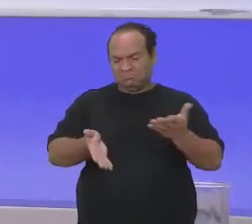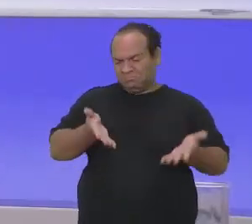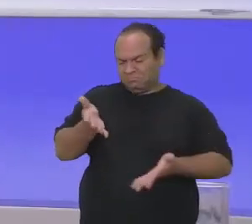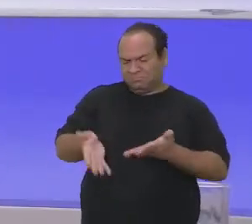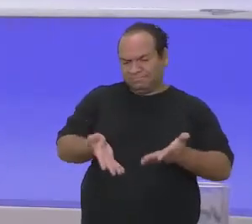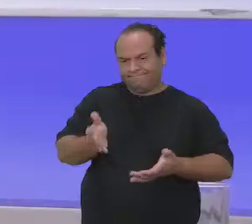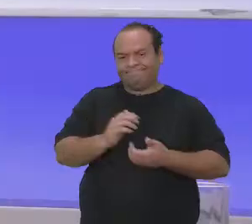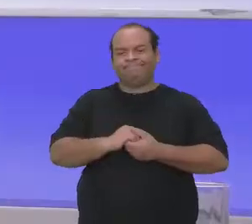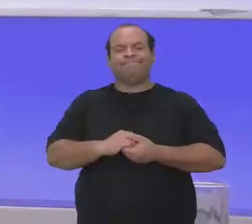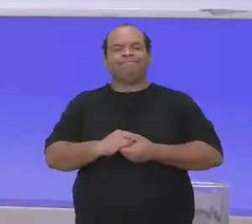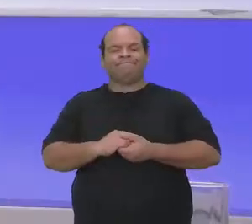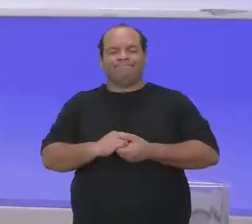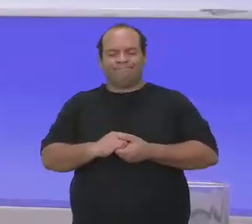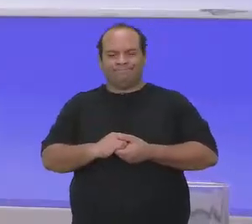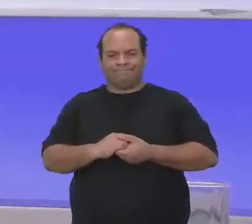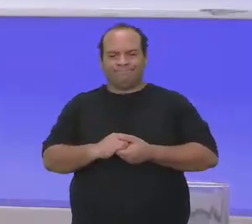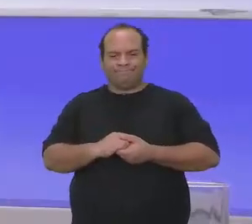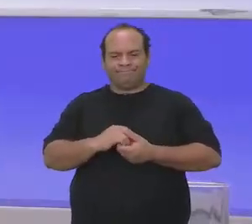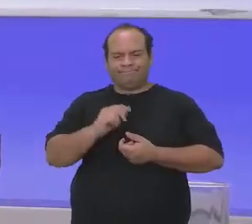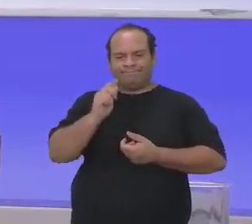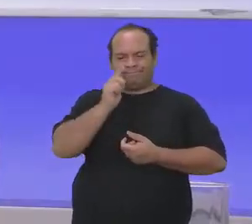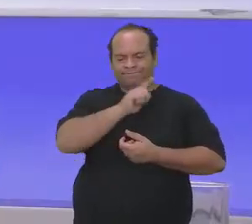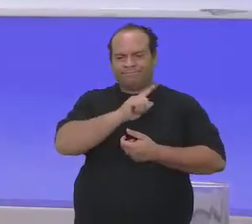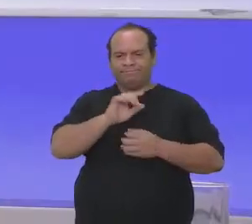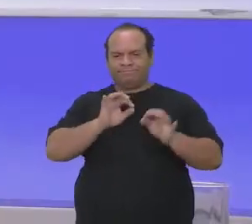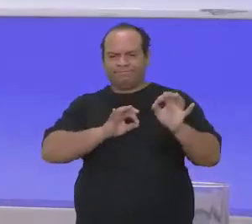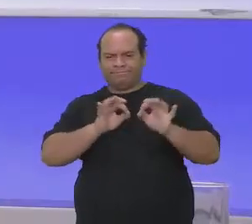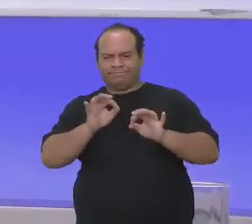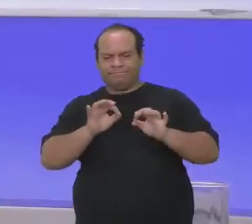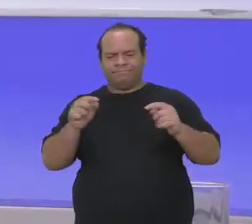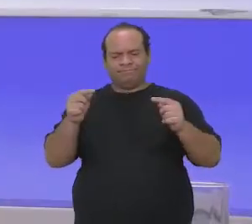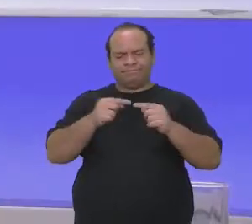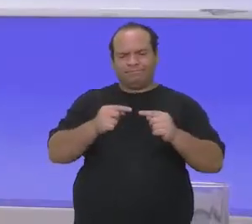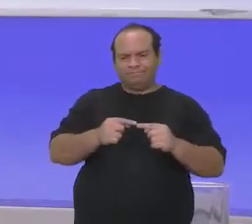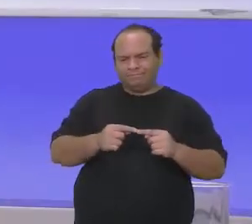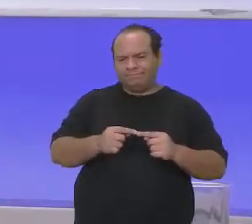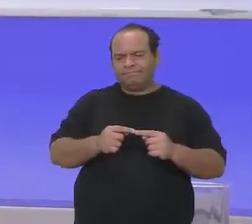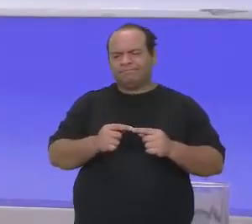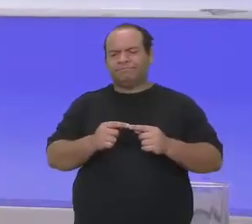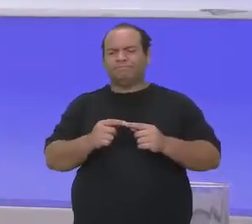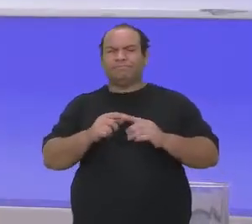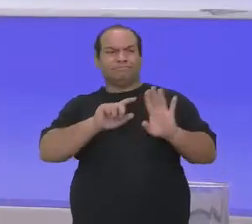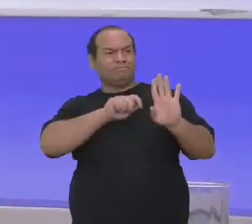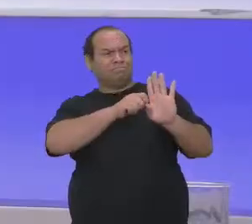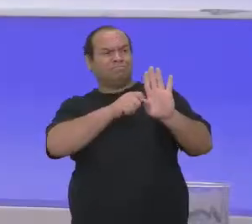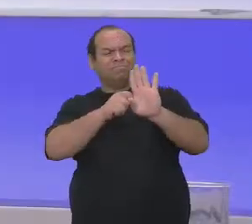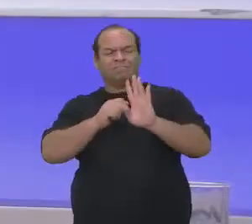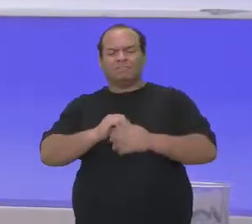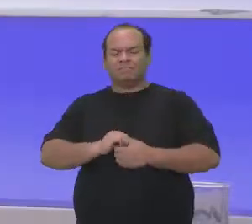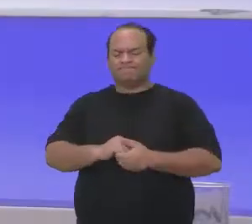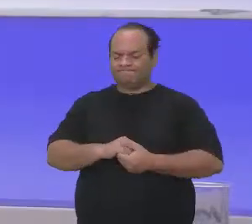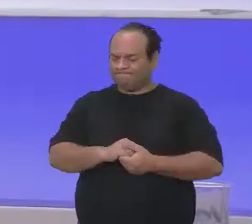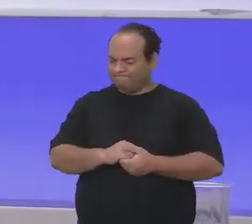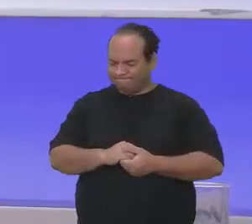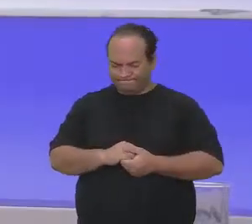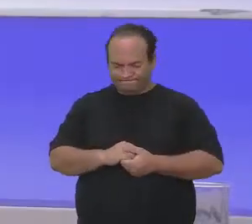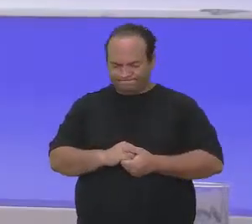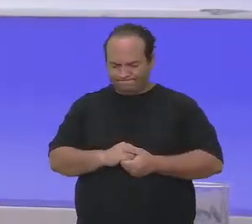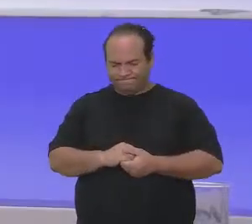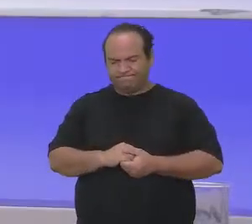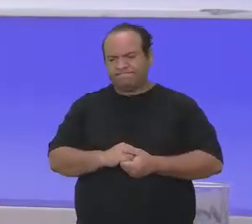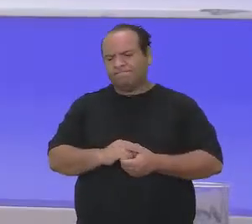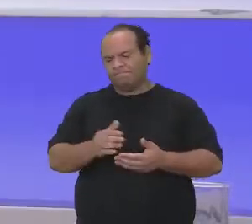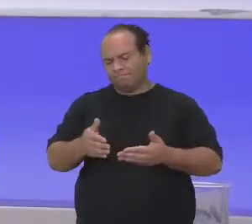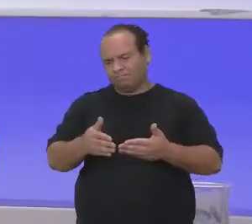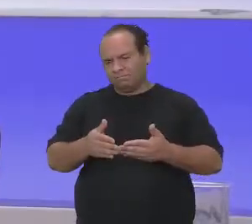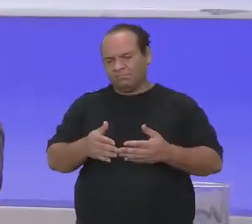balanceado para que não ocorra, o operador nacional do sistema não tenha que desligar grandes despachantes de